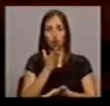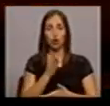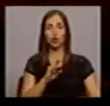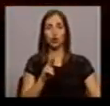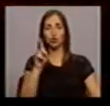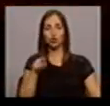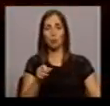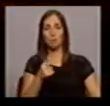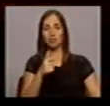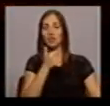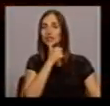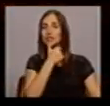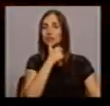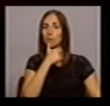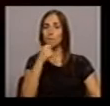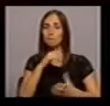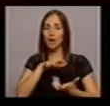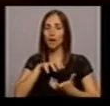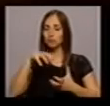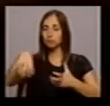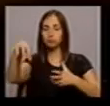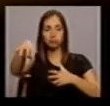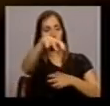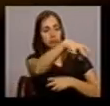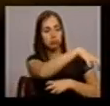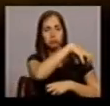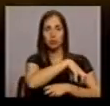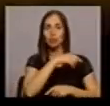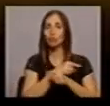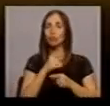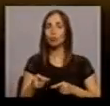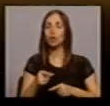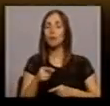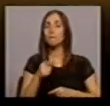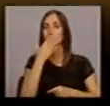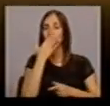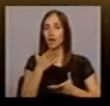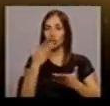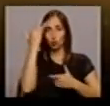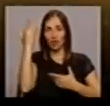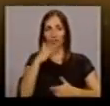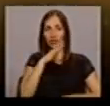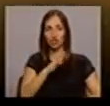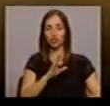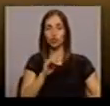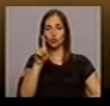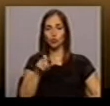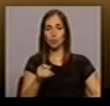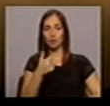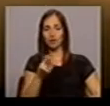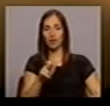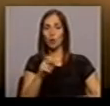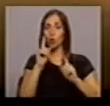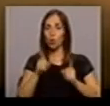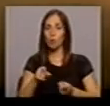toda a formação do Sistema Solar. Porque o que nos diz a teoria da Grand Tech é que Júpiter nasce, começa a acrescentar material e depois faz